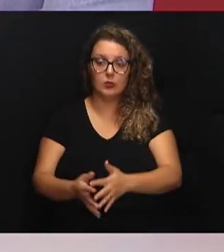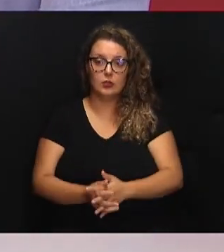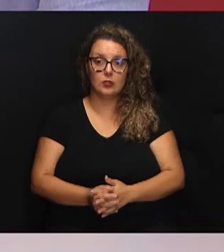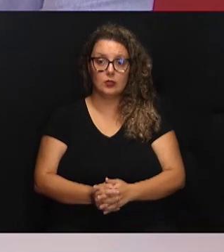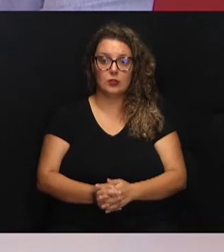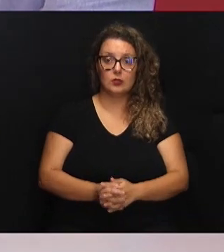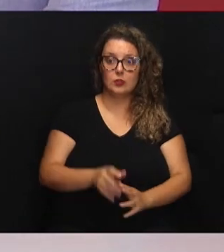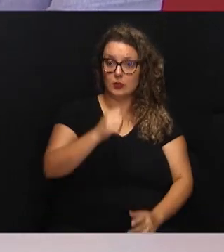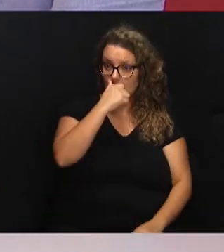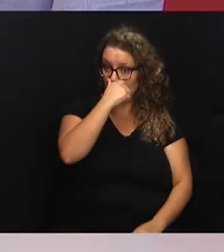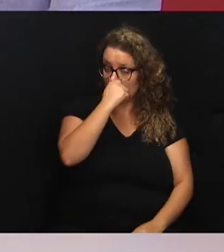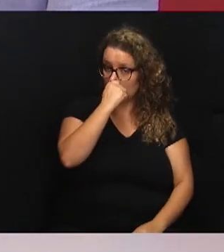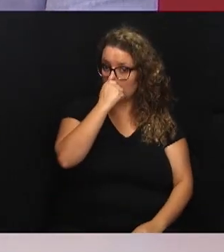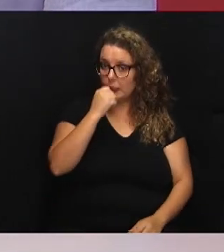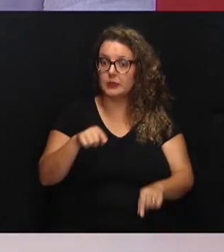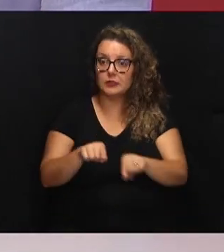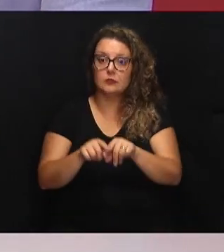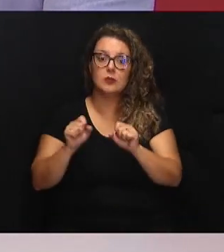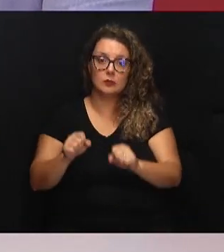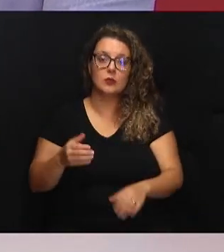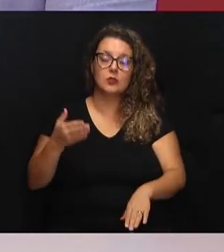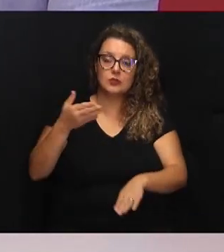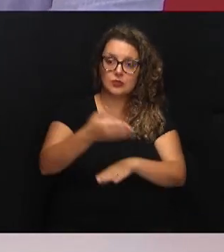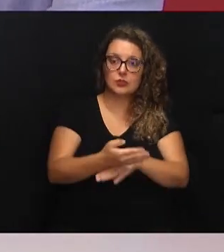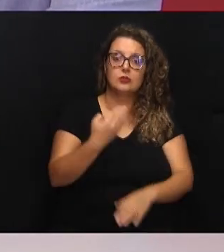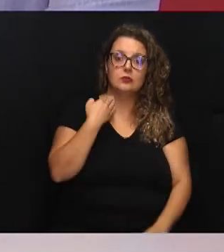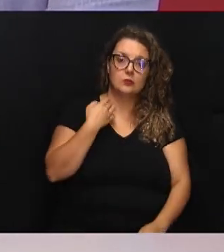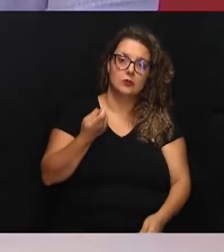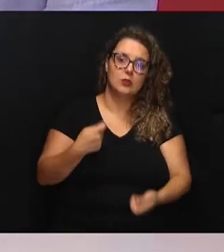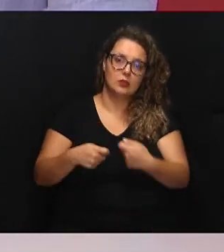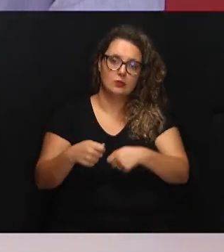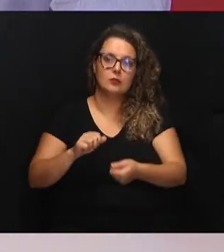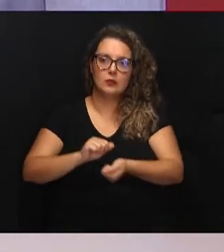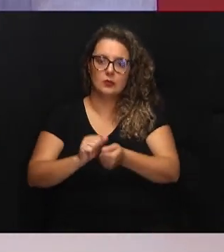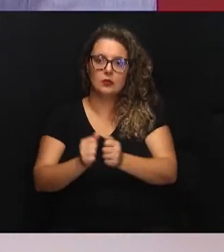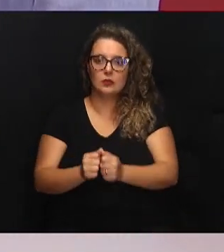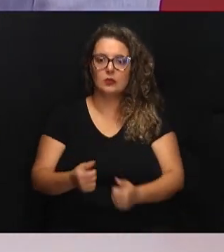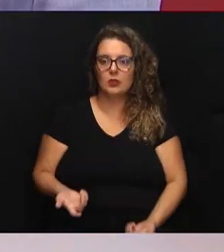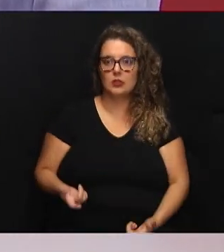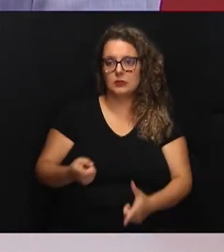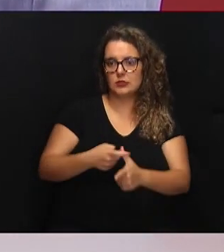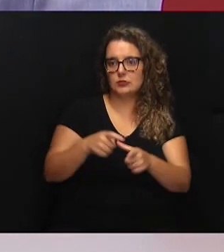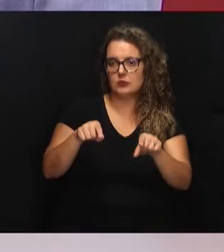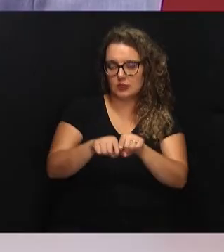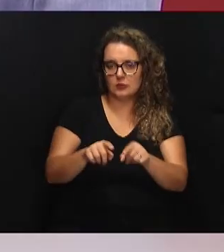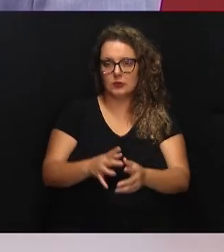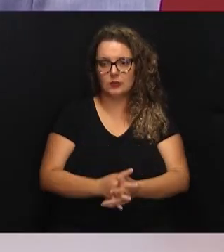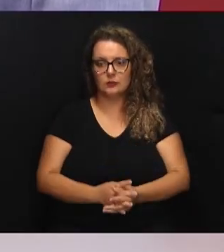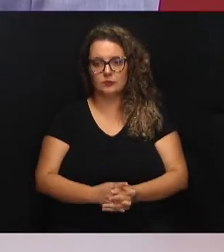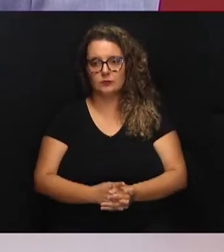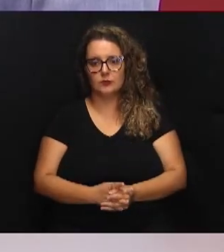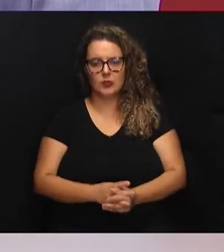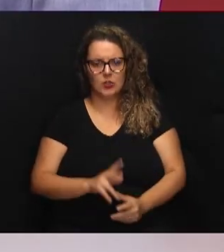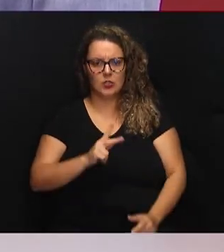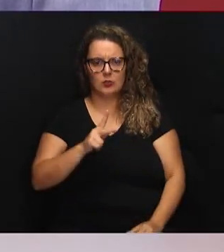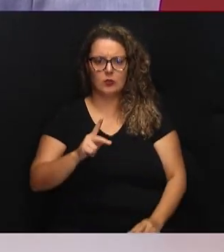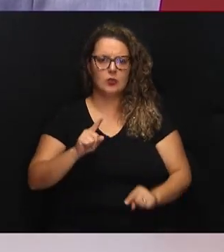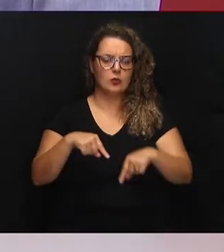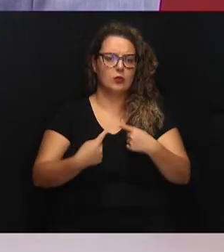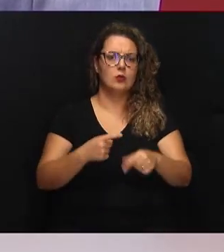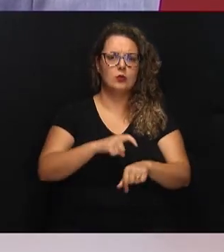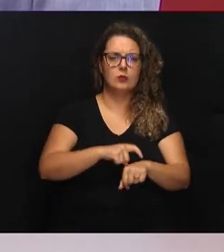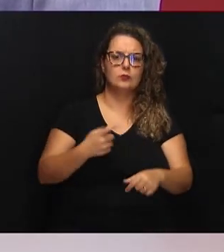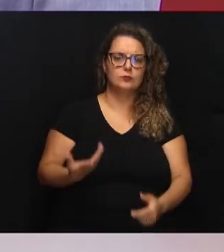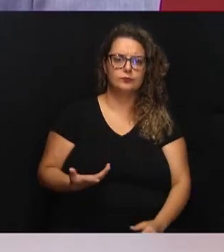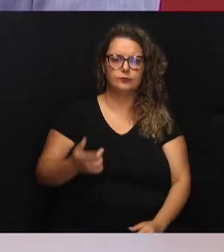pessoa, obviamente, também pode ir ao banco e tentar renegociar esse resto da dívida também. E o professor, em que outras situações também